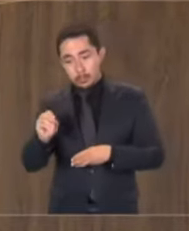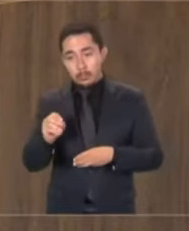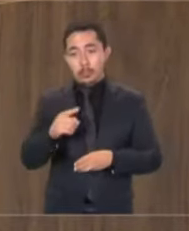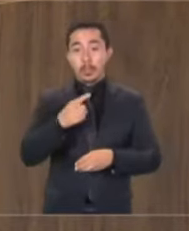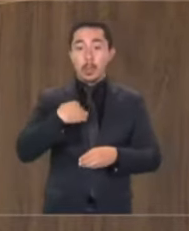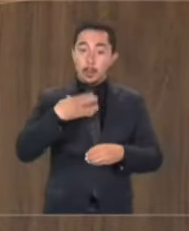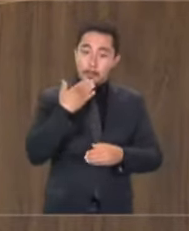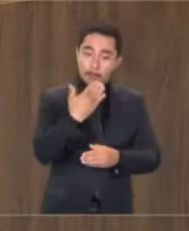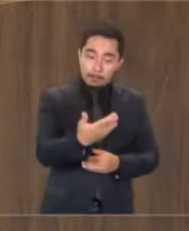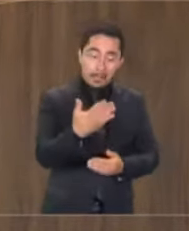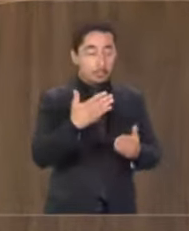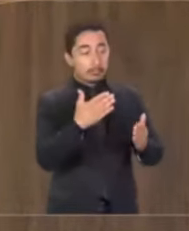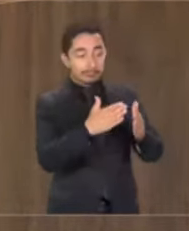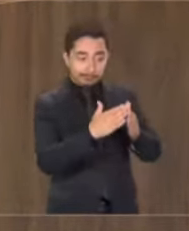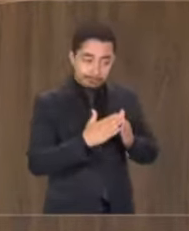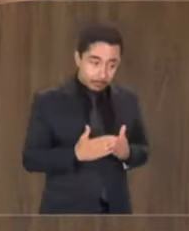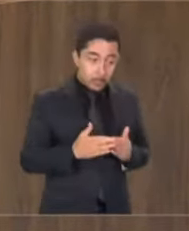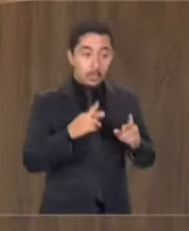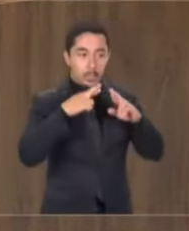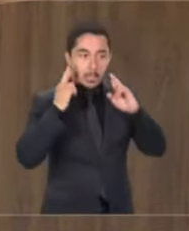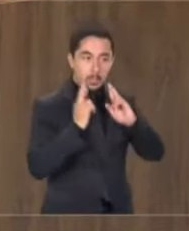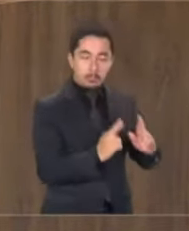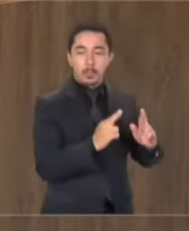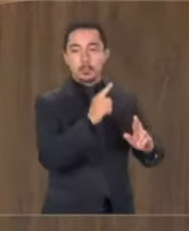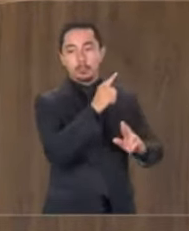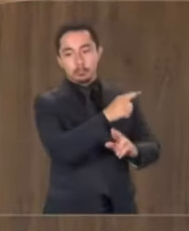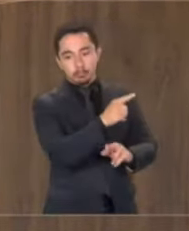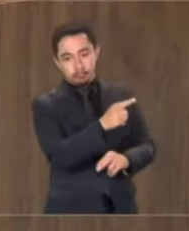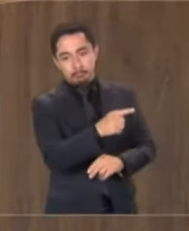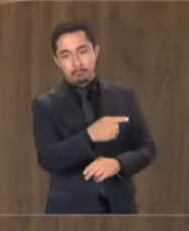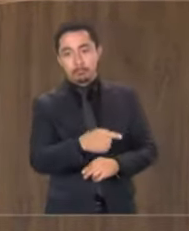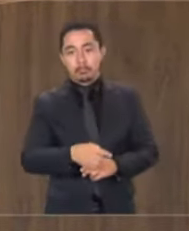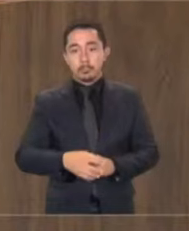licença, respeitando imensamente a posição